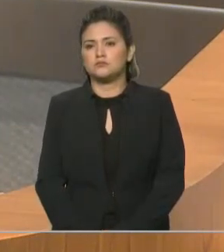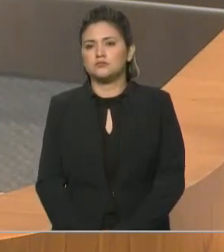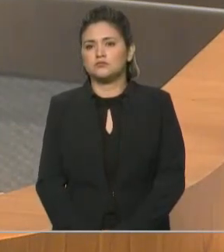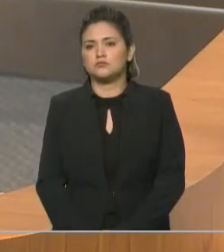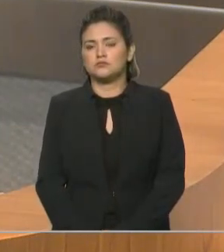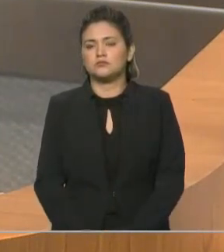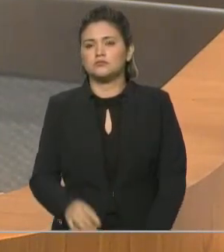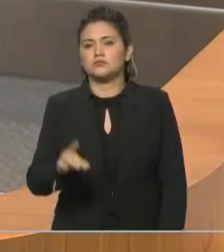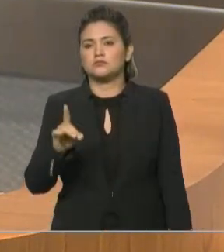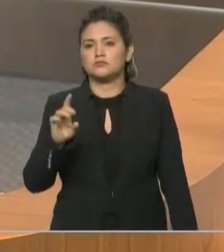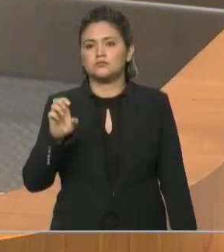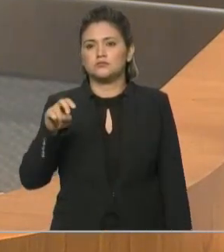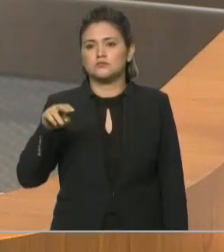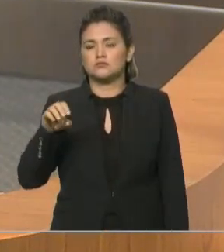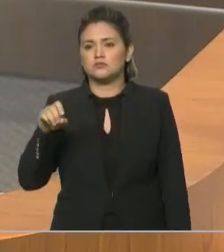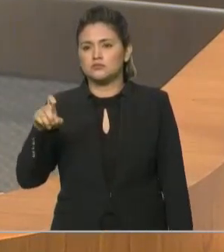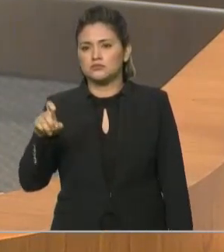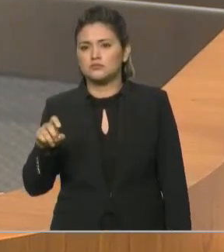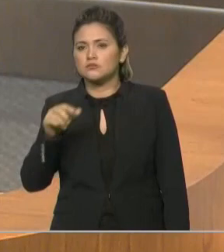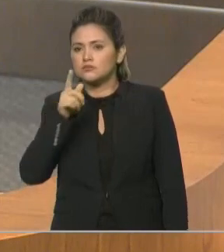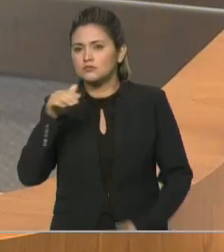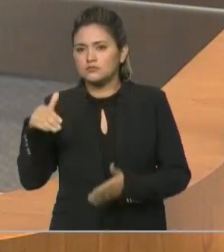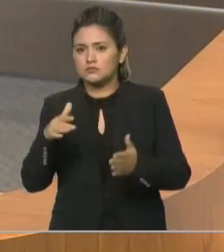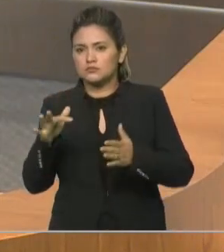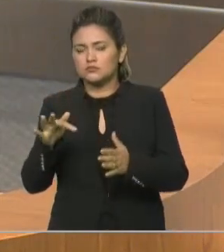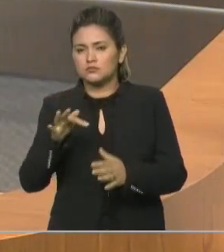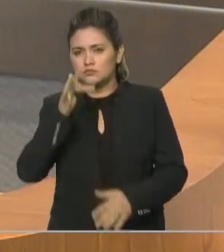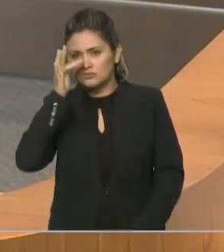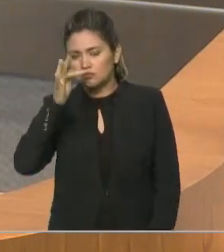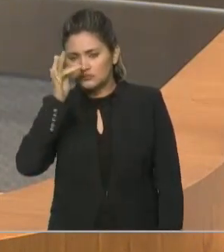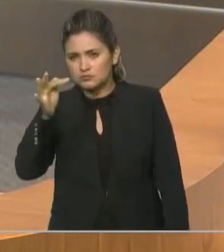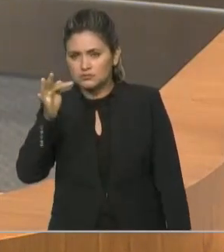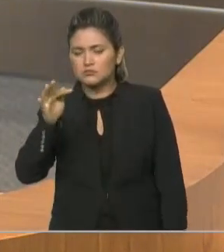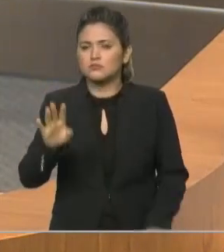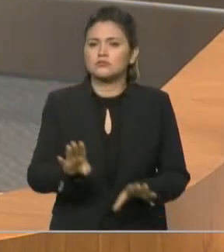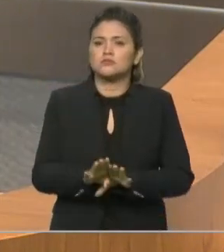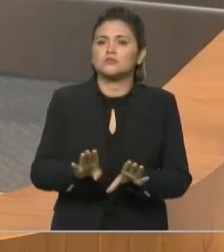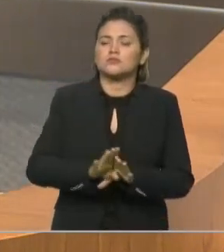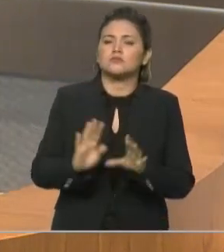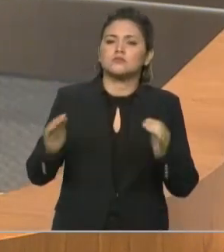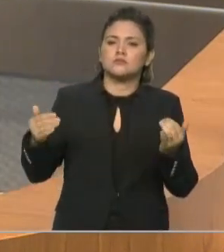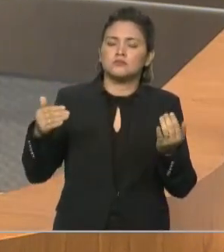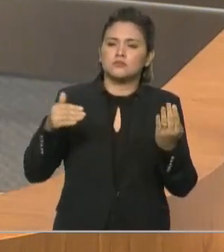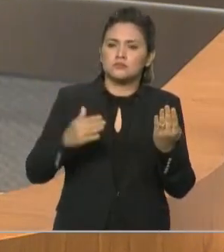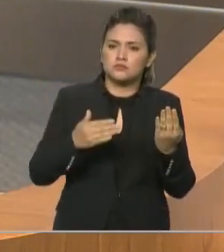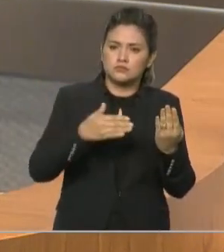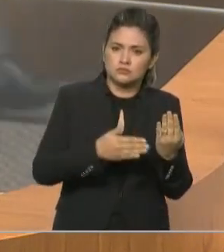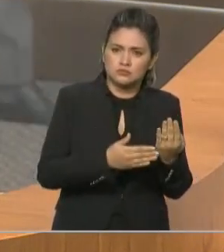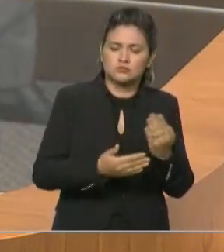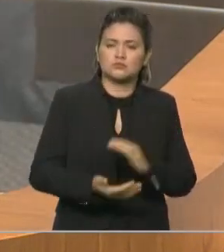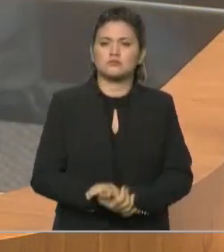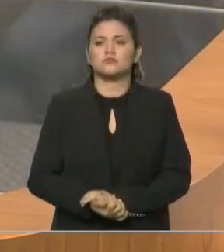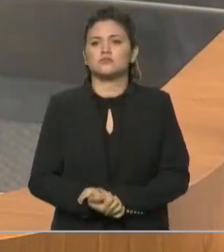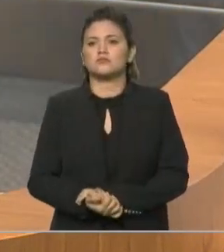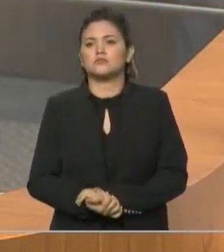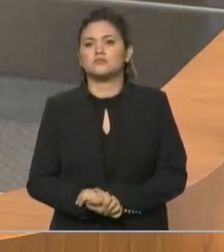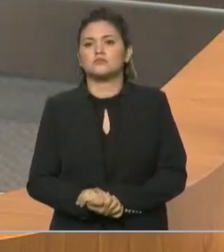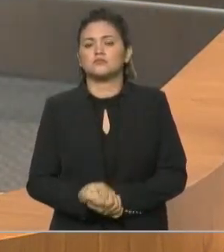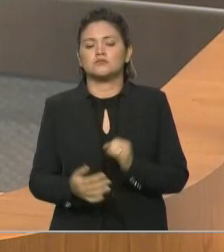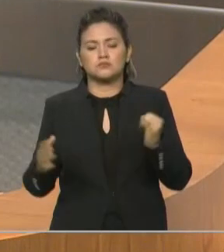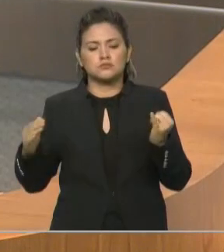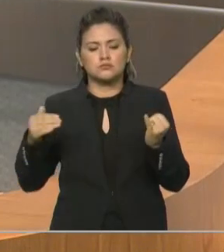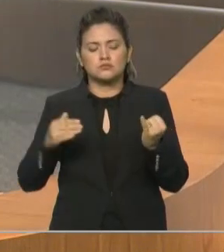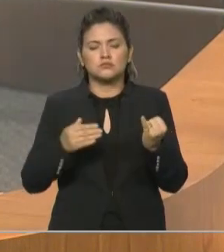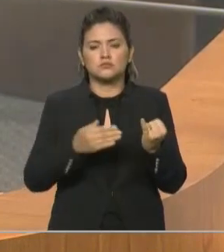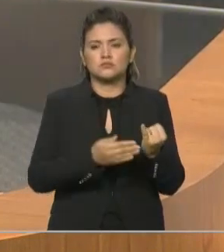o governo do Estado no Rio Bacanga. Eu vou pedir, deputado Neto, aqui esse expediente que está feito, mas tem que protocolar de acordo com as diretrizes aqui